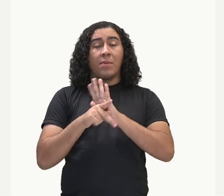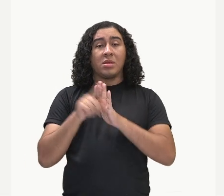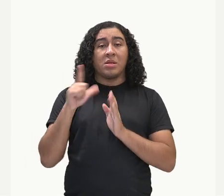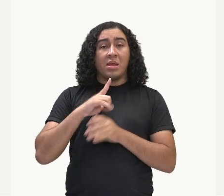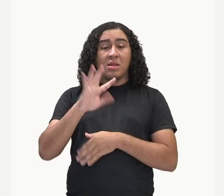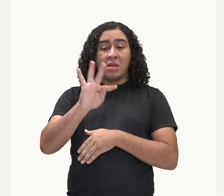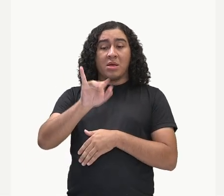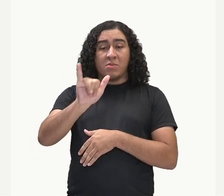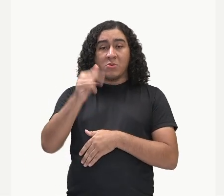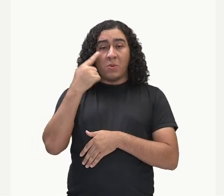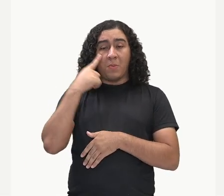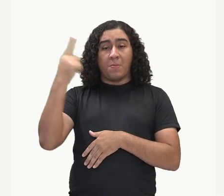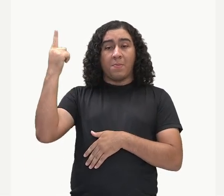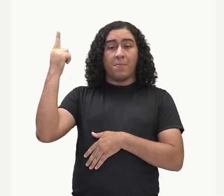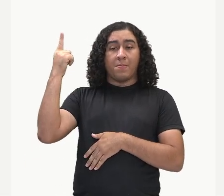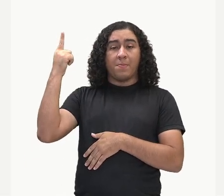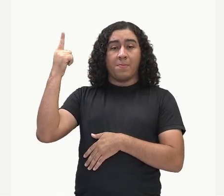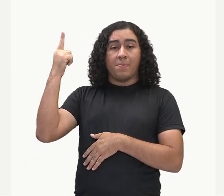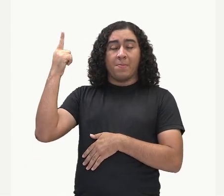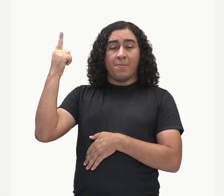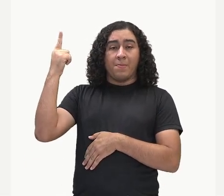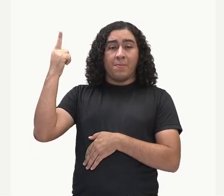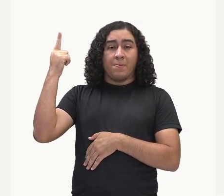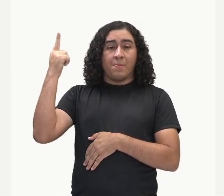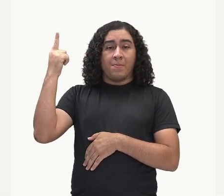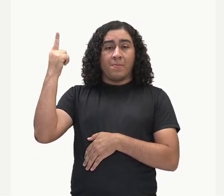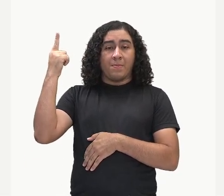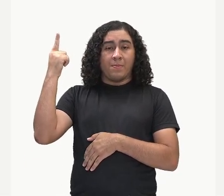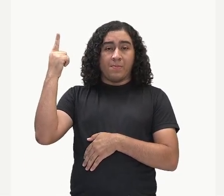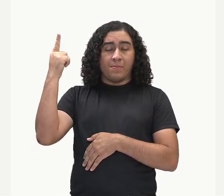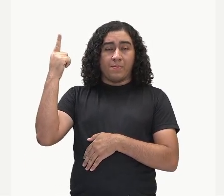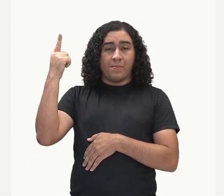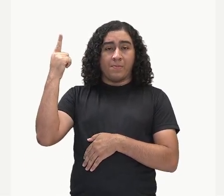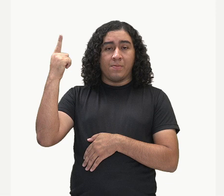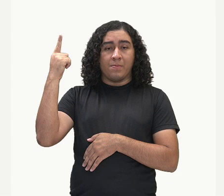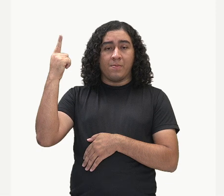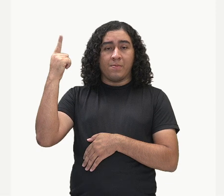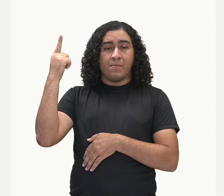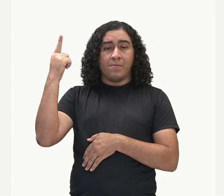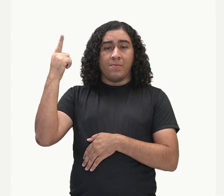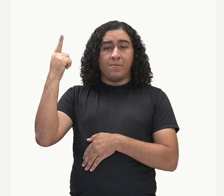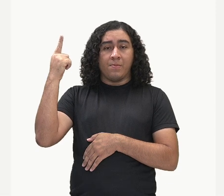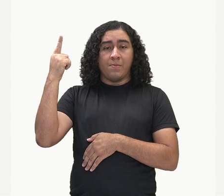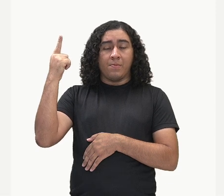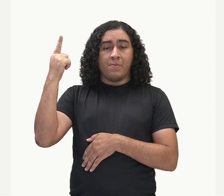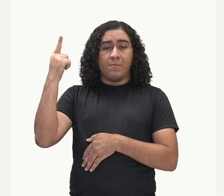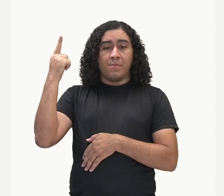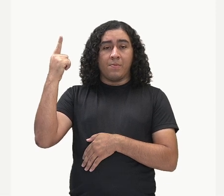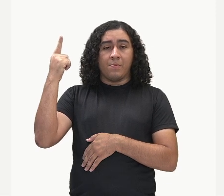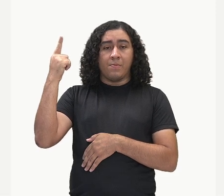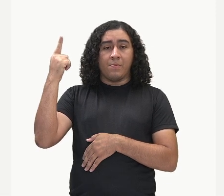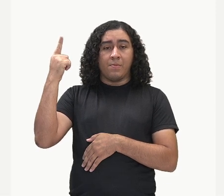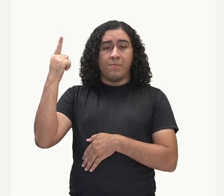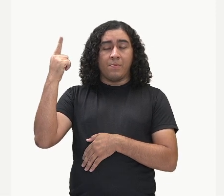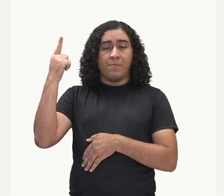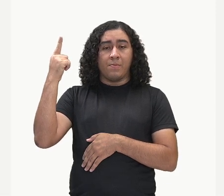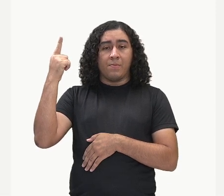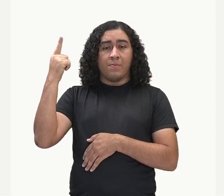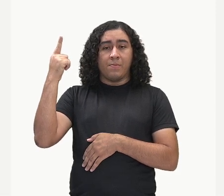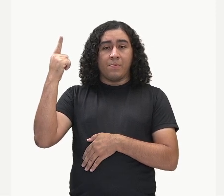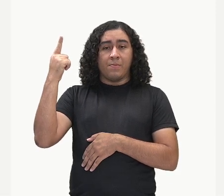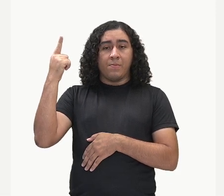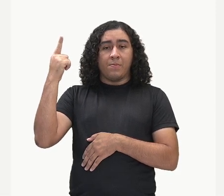terminação TY. 30, 30, 40, 40, 50, 50, 60, 60,